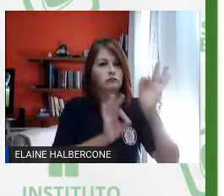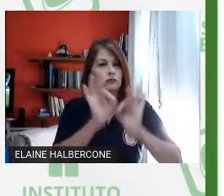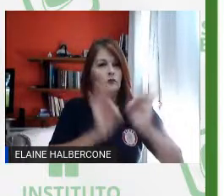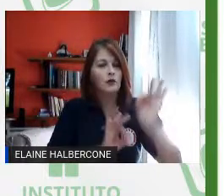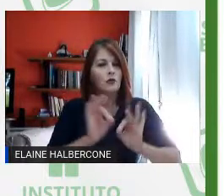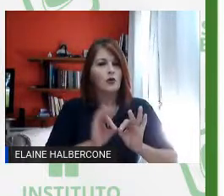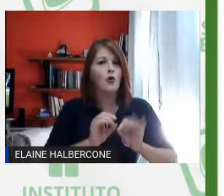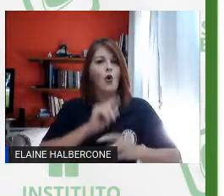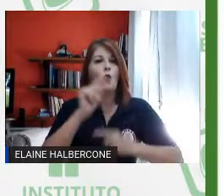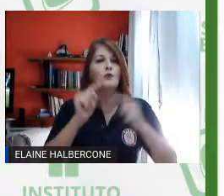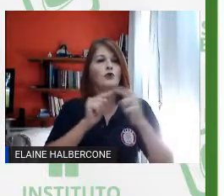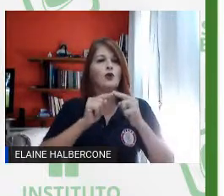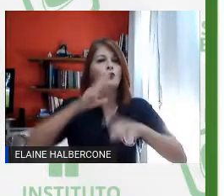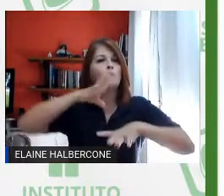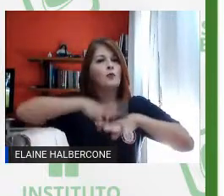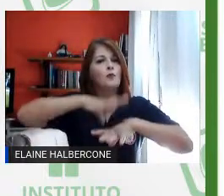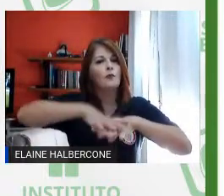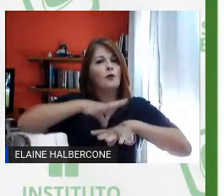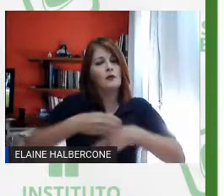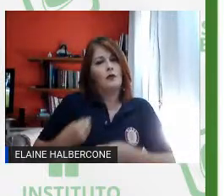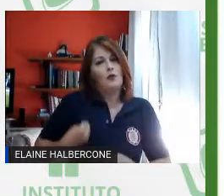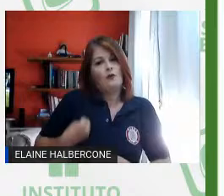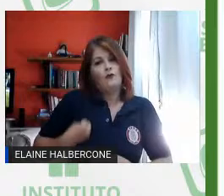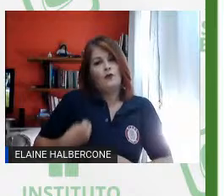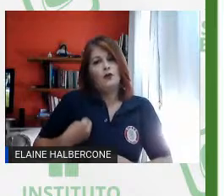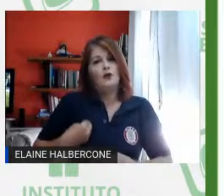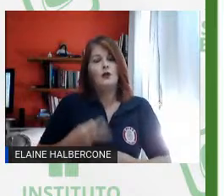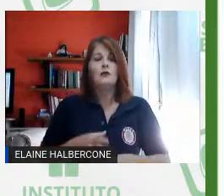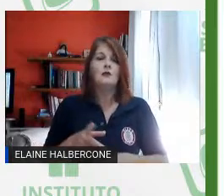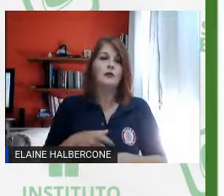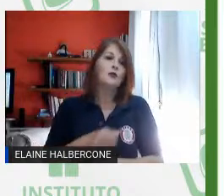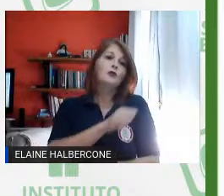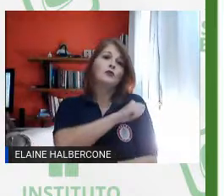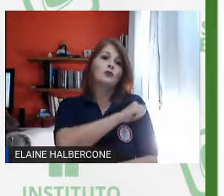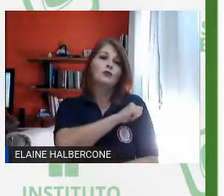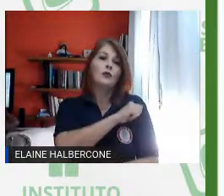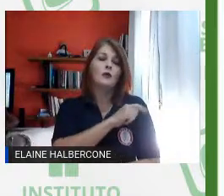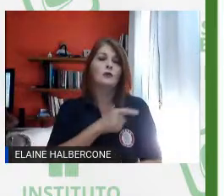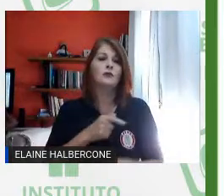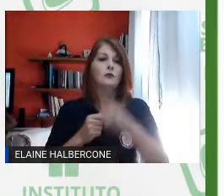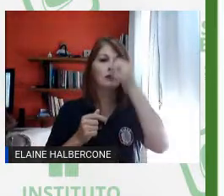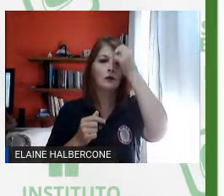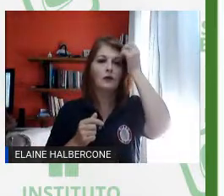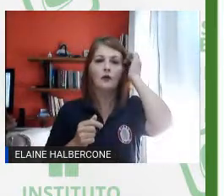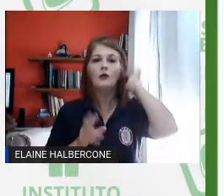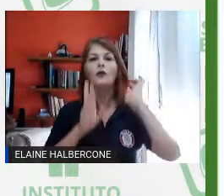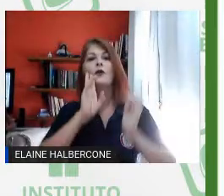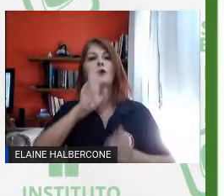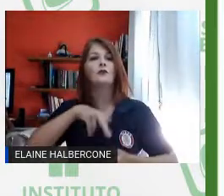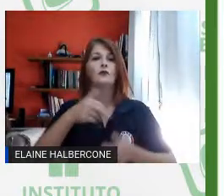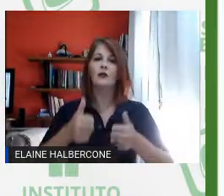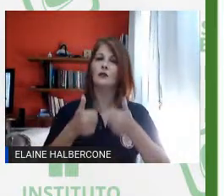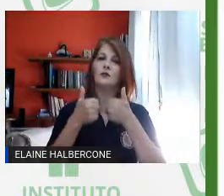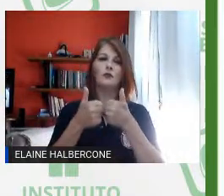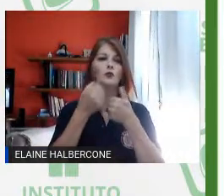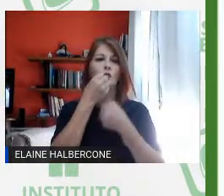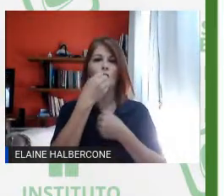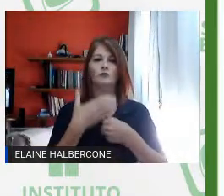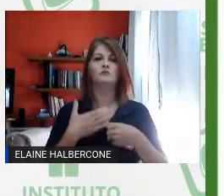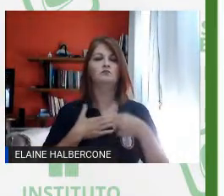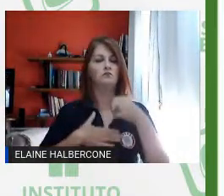às vivências dos discentes, né? E o resultado aí foi bastante